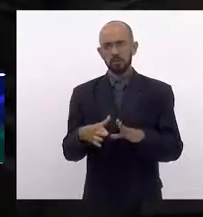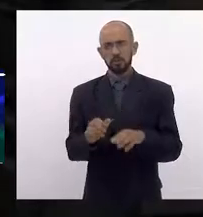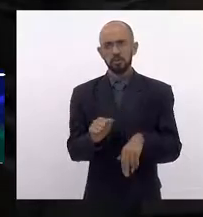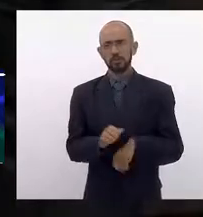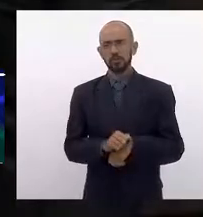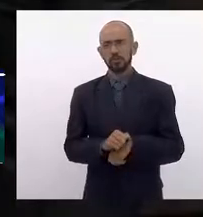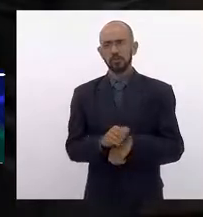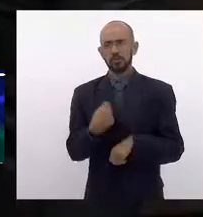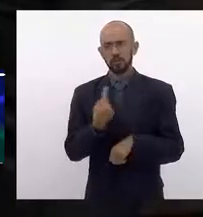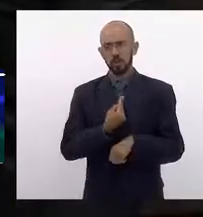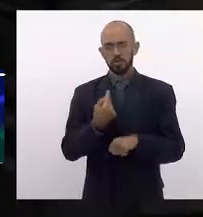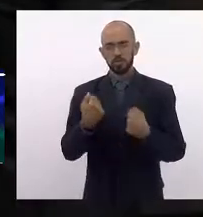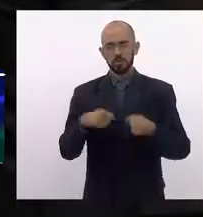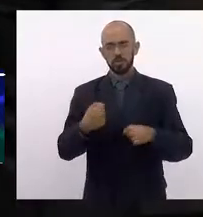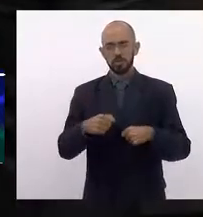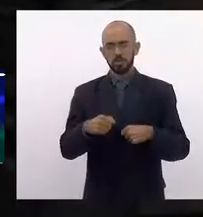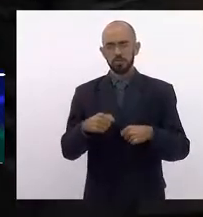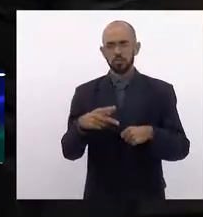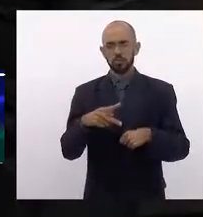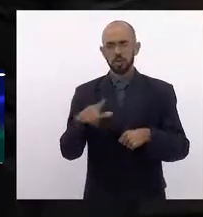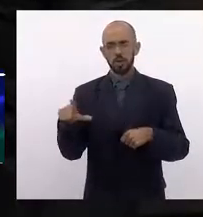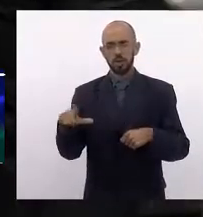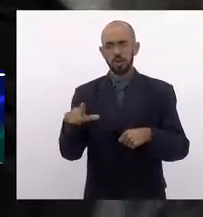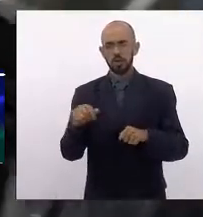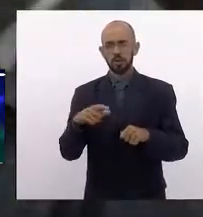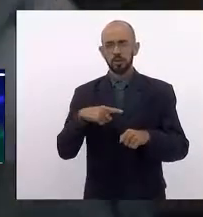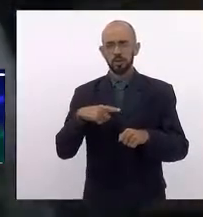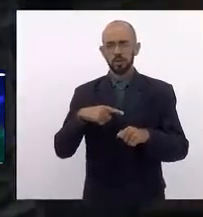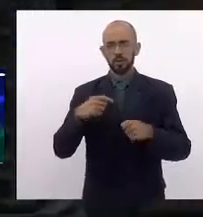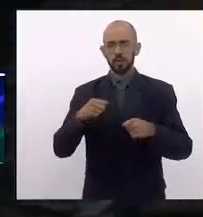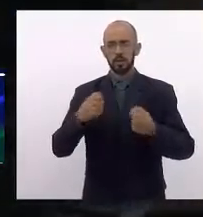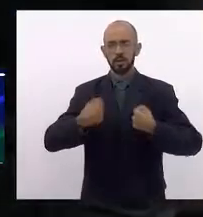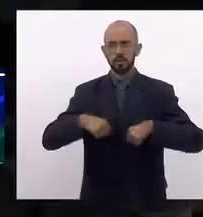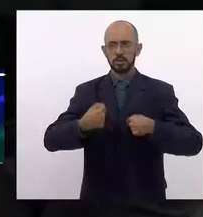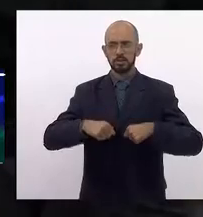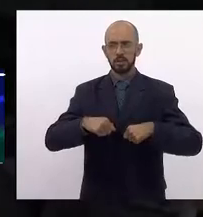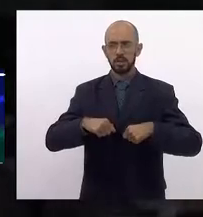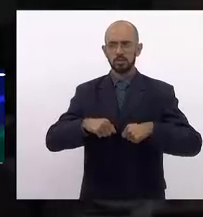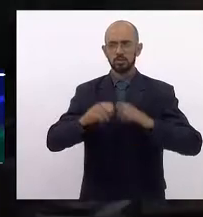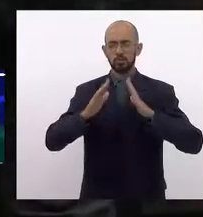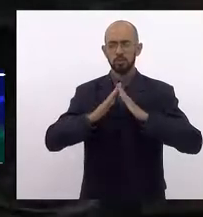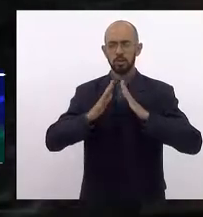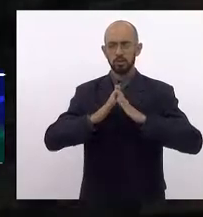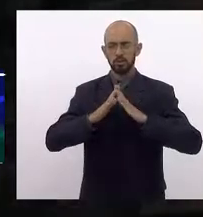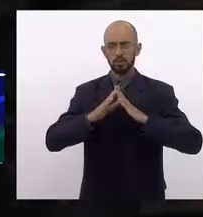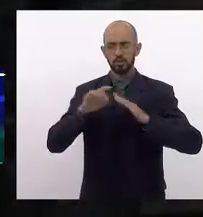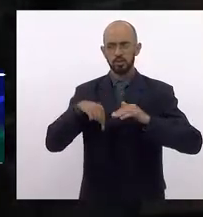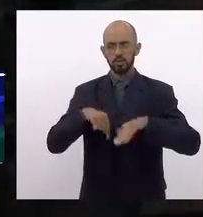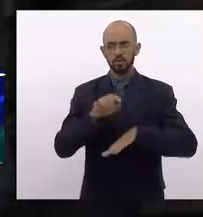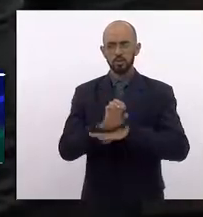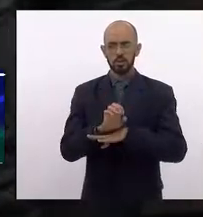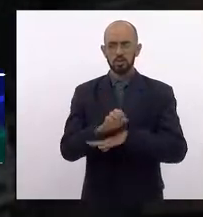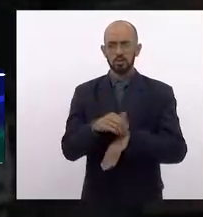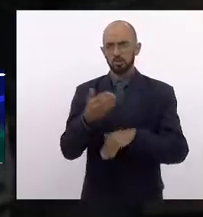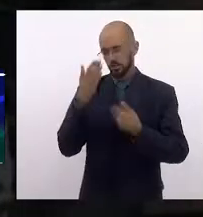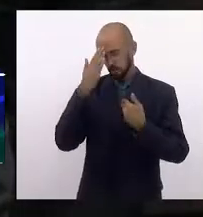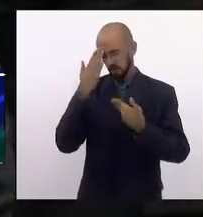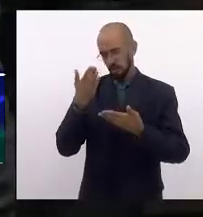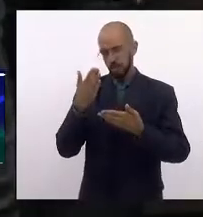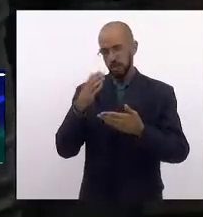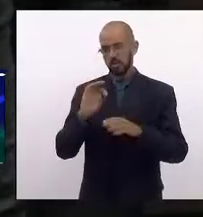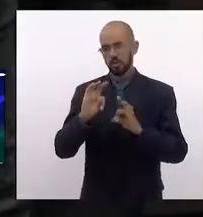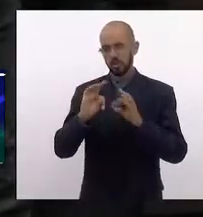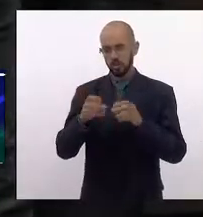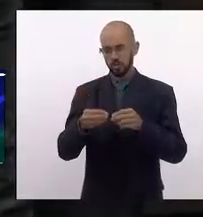que esse projeto tenha o vigor com a necessidade de moradias que temos no Estado então se o presidente Muito obrigado